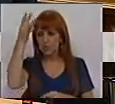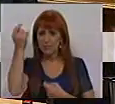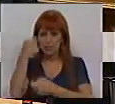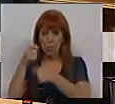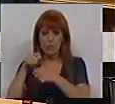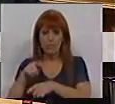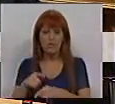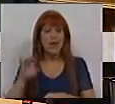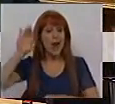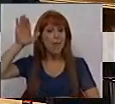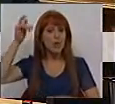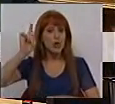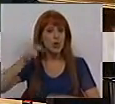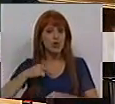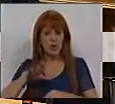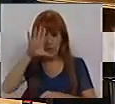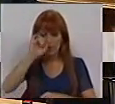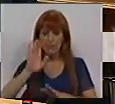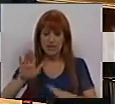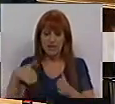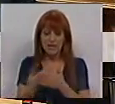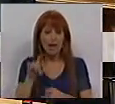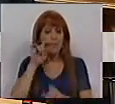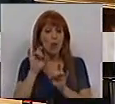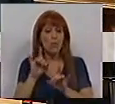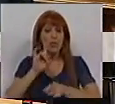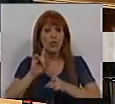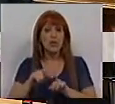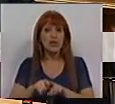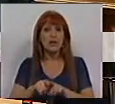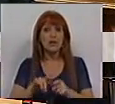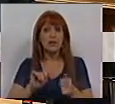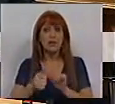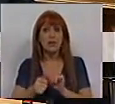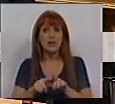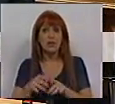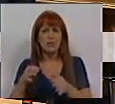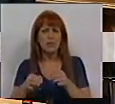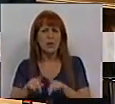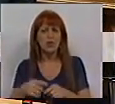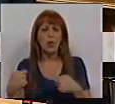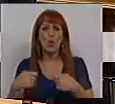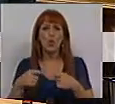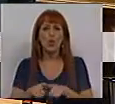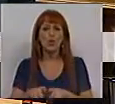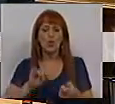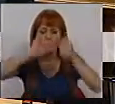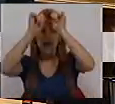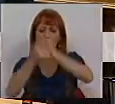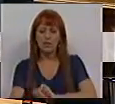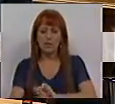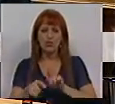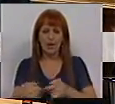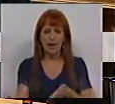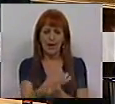Daí que a prioridade que os governos devem dar à prevenção deva ser máxima. São custos que se transformarão